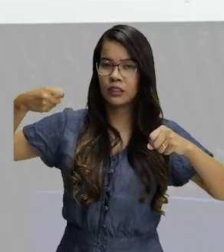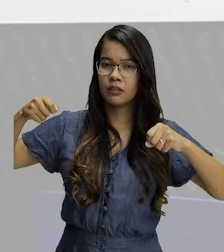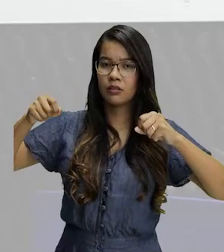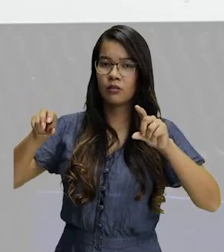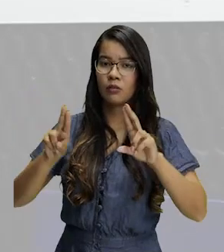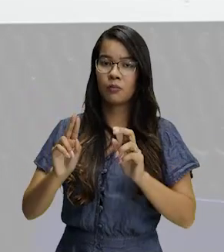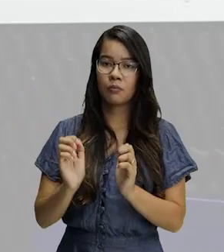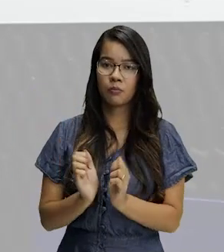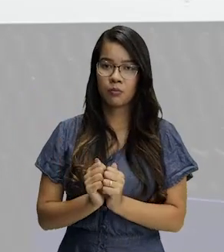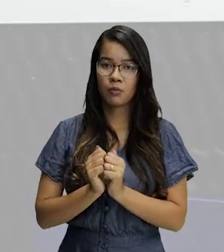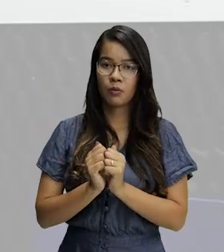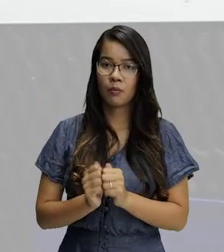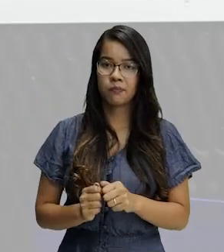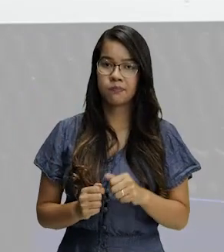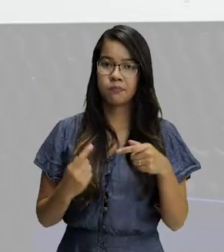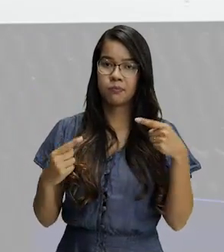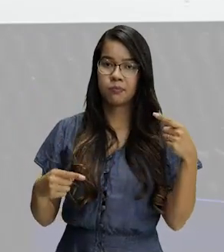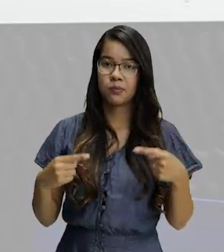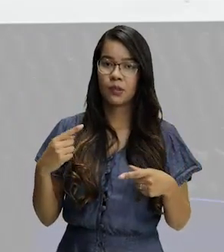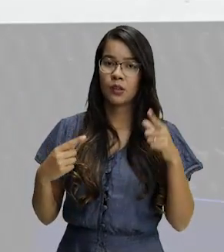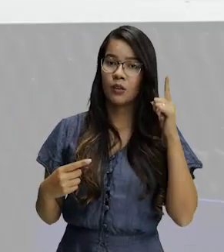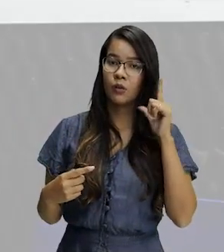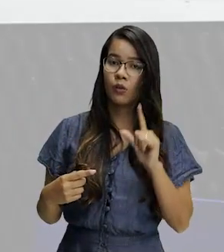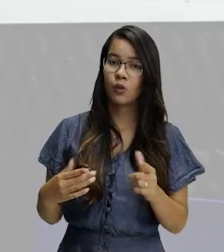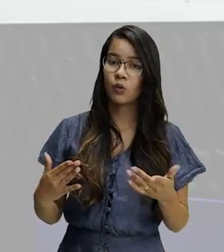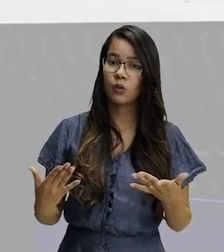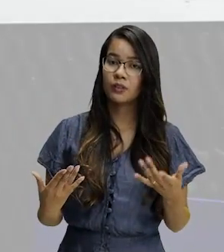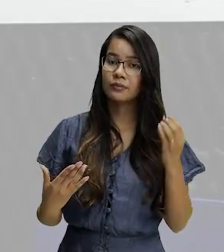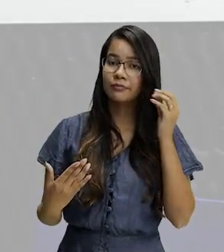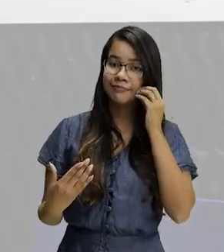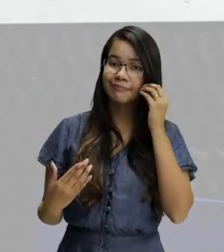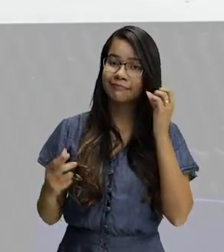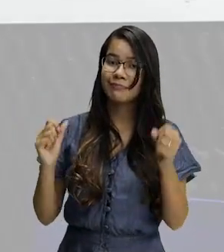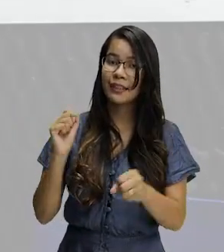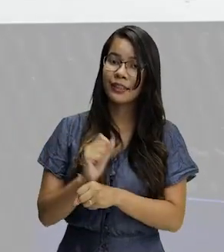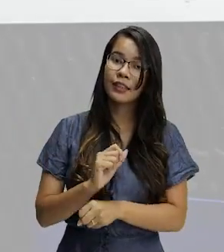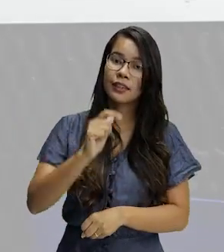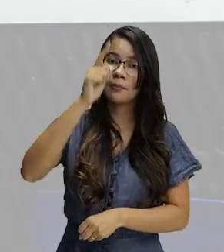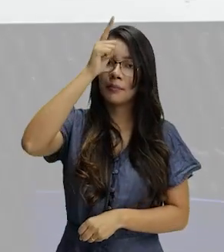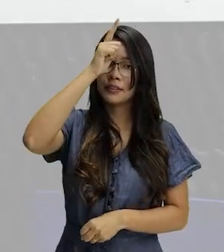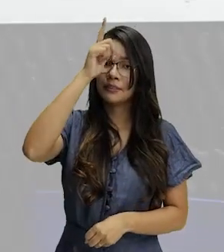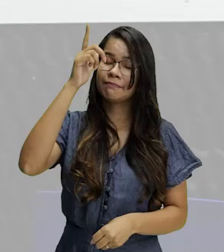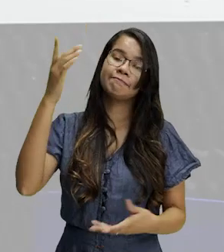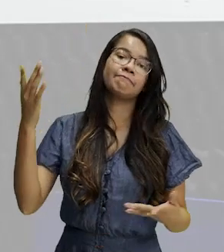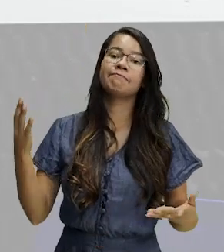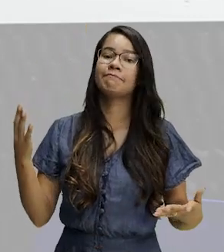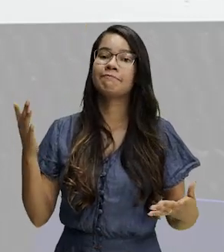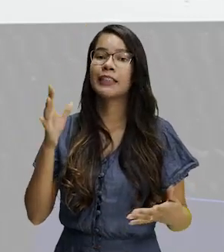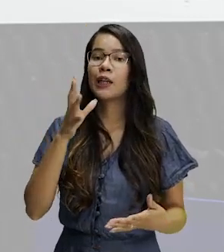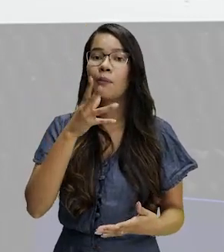conquista. E quando se quis parar a Alemanha, tarde demais, Segunda Guerra Mundial.